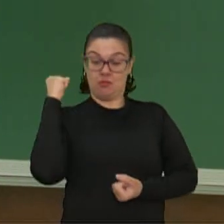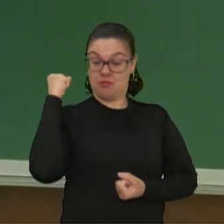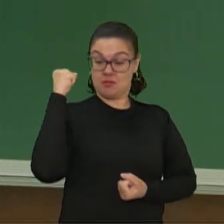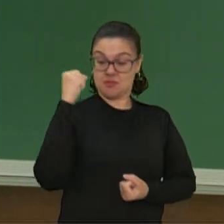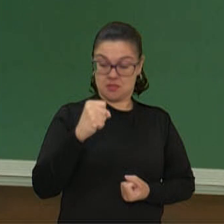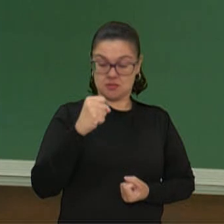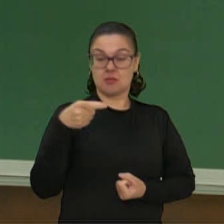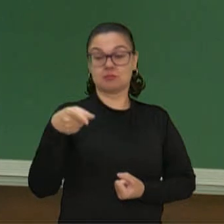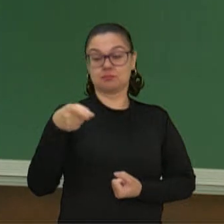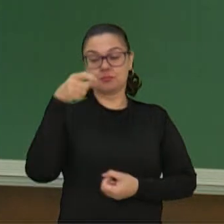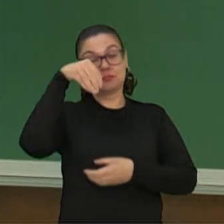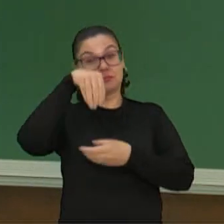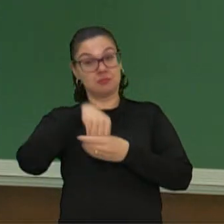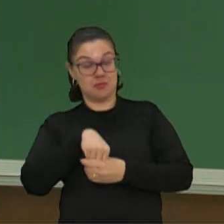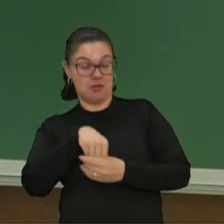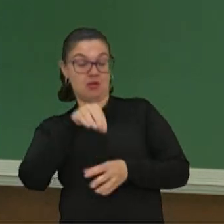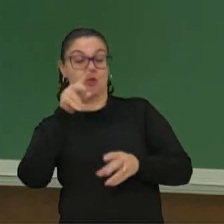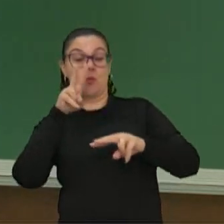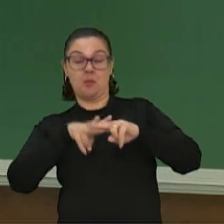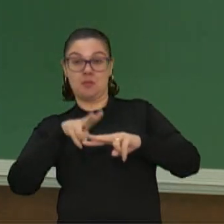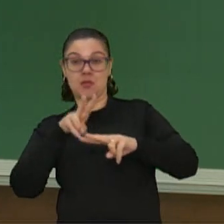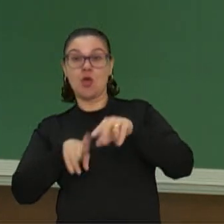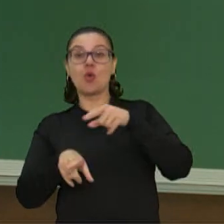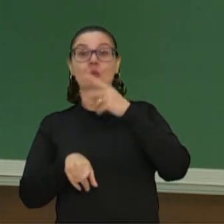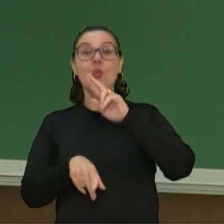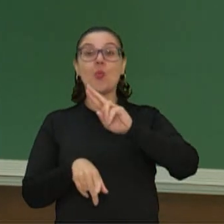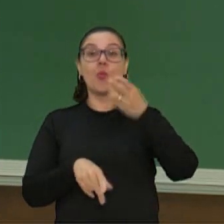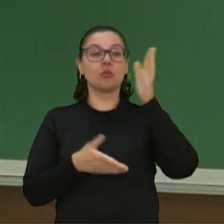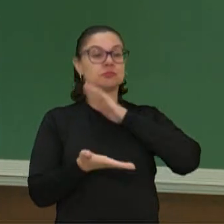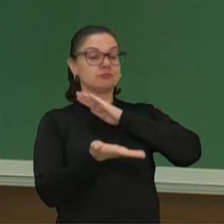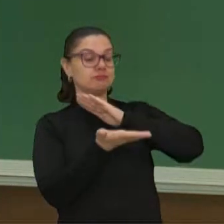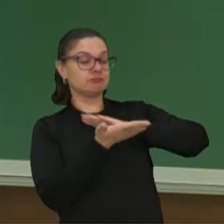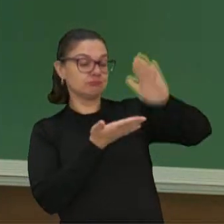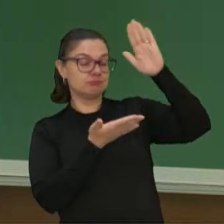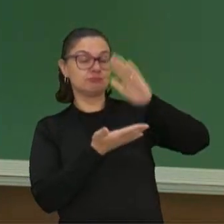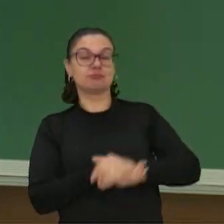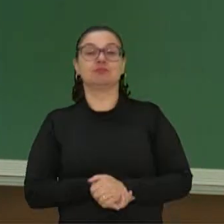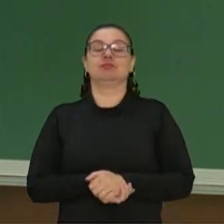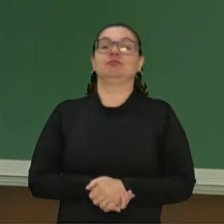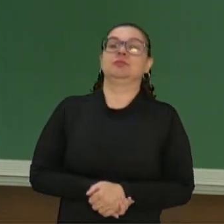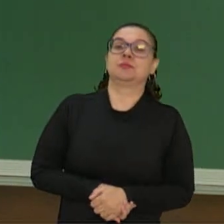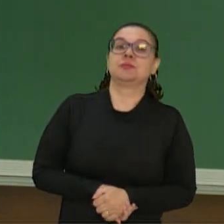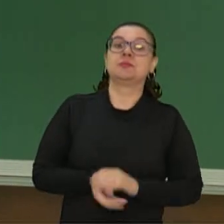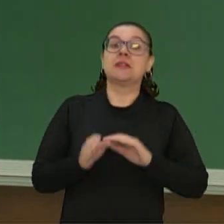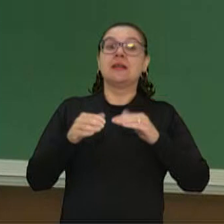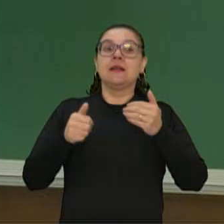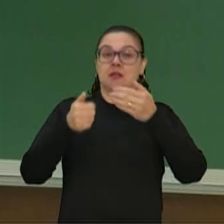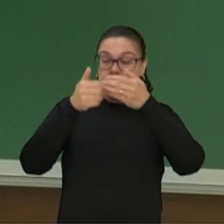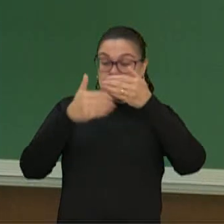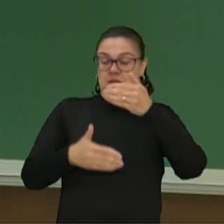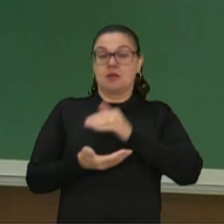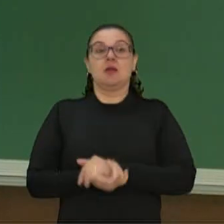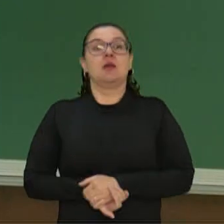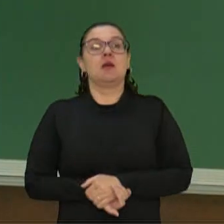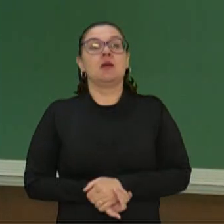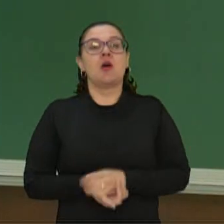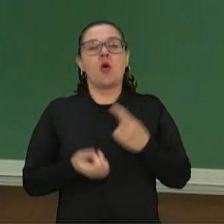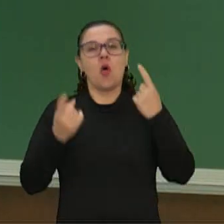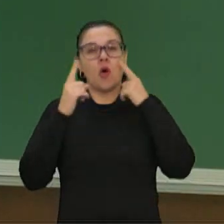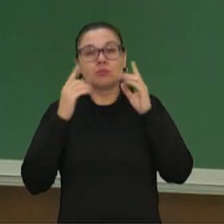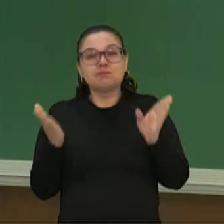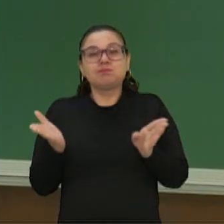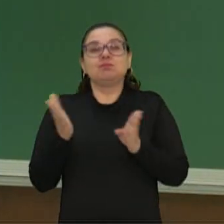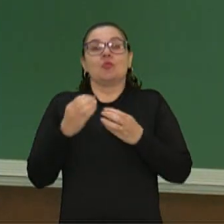assassinado, inclusive dentro da prisão. O outro exilado em Moçambique, tá? Esta parte diz o seguinte, olha como muda